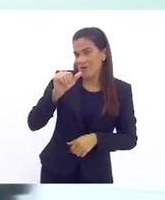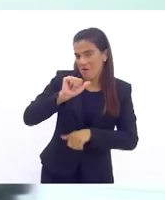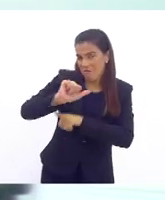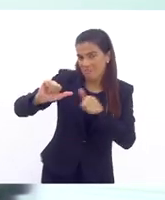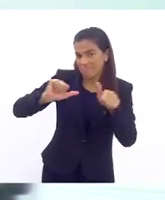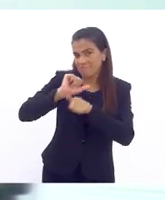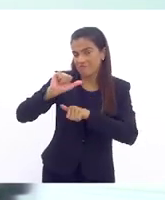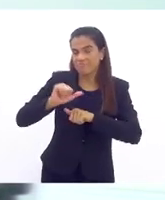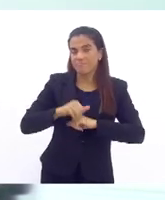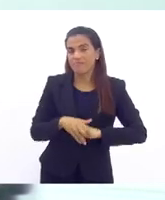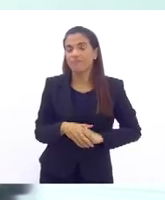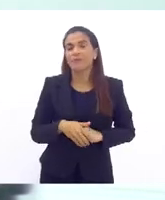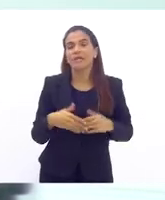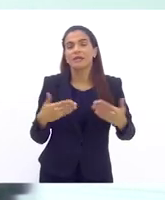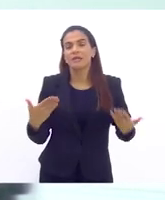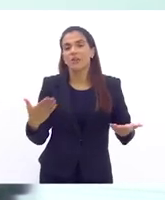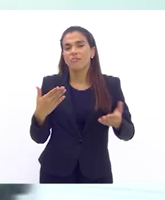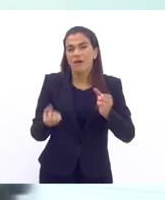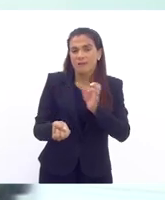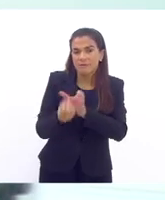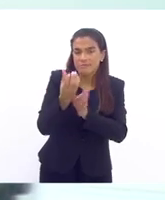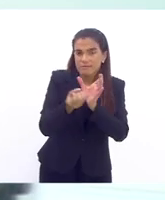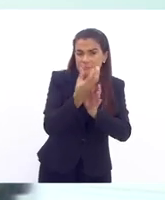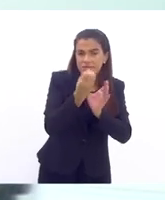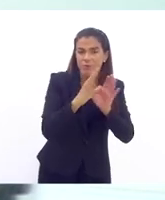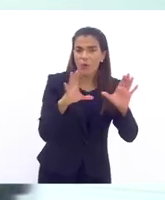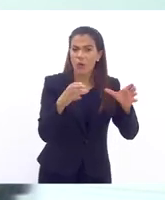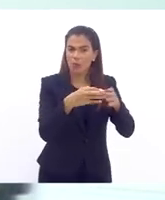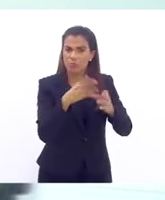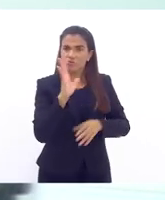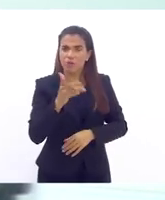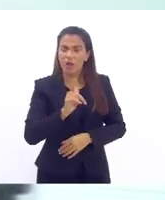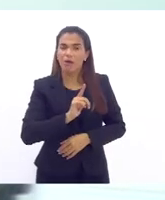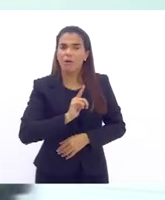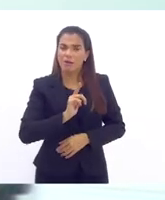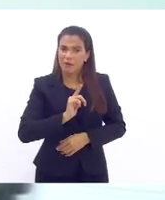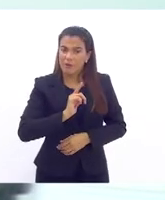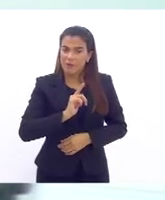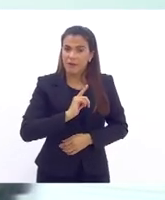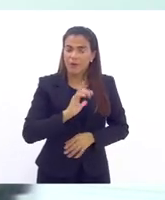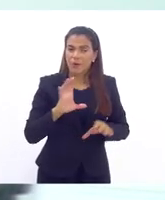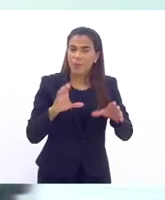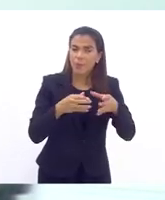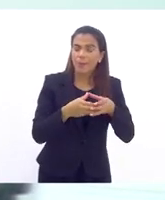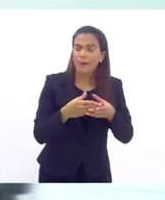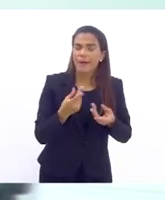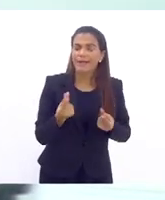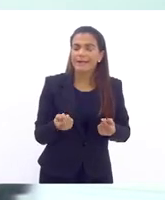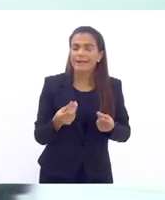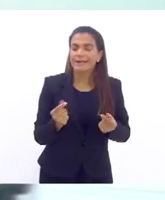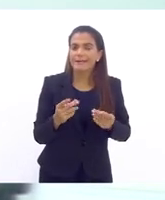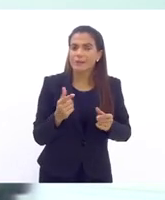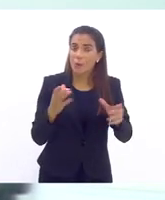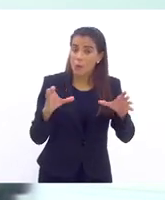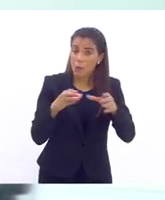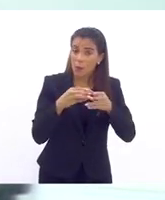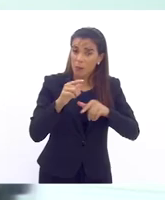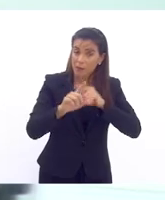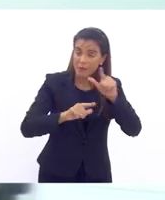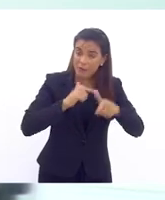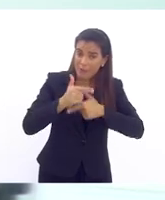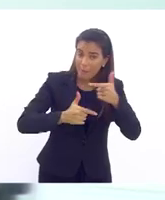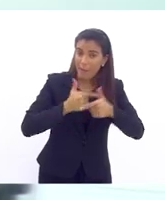Então vão ser criados já existe o grupo de grupo de trabalho de segurança